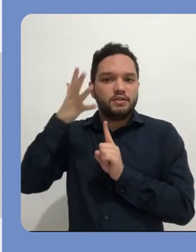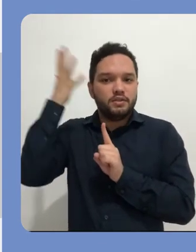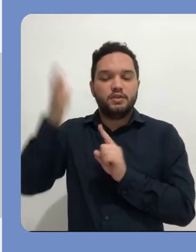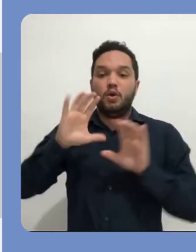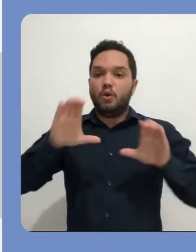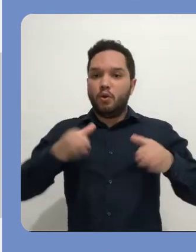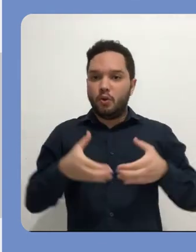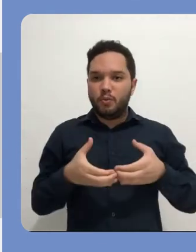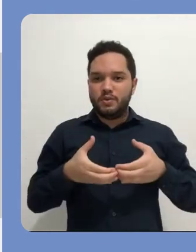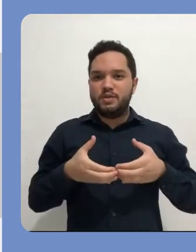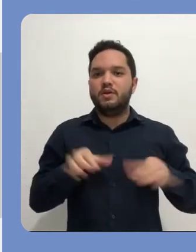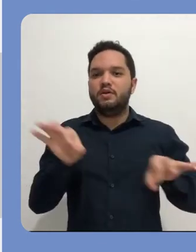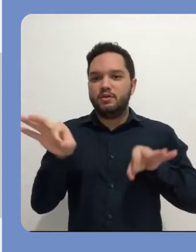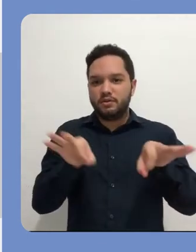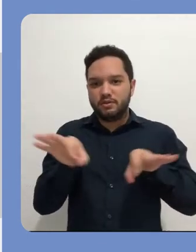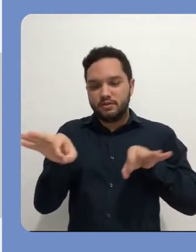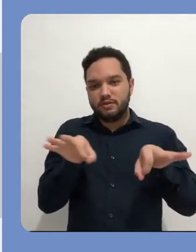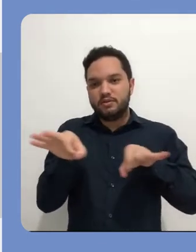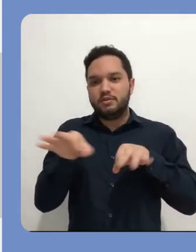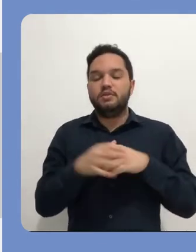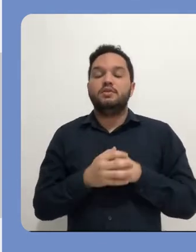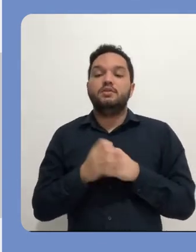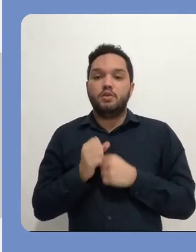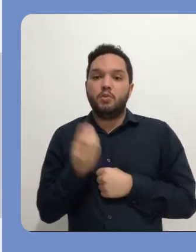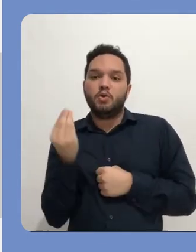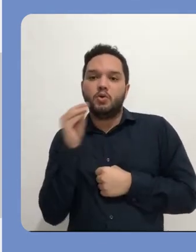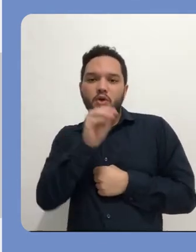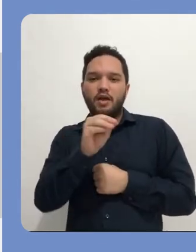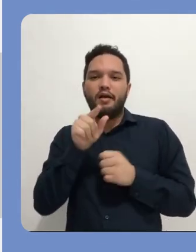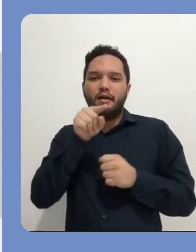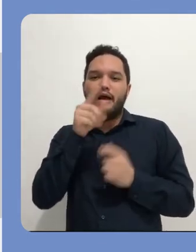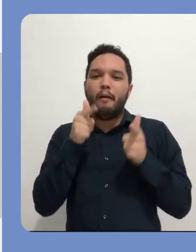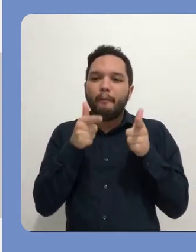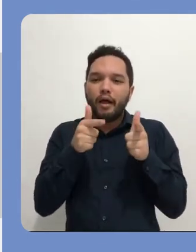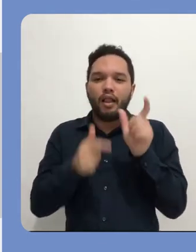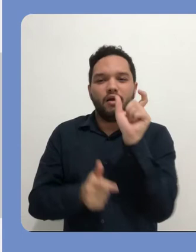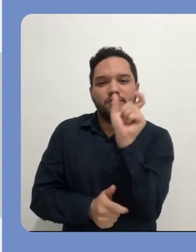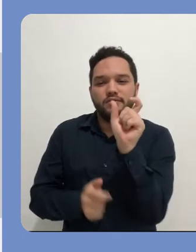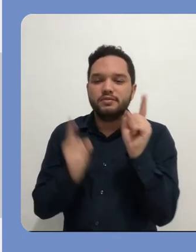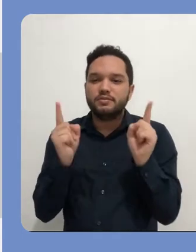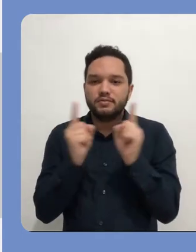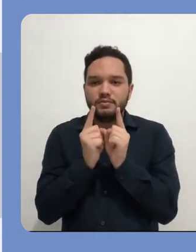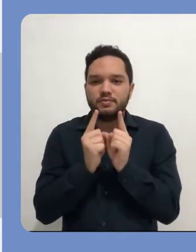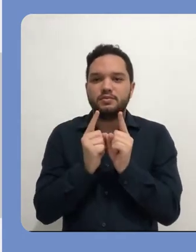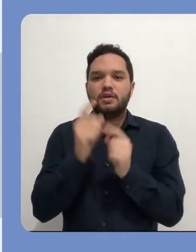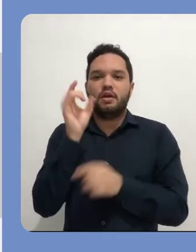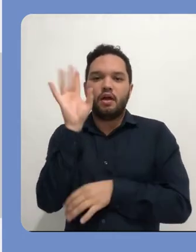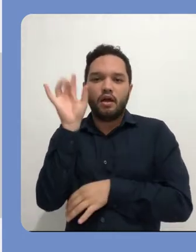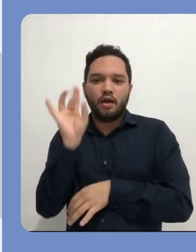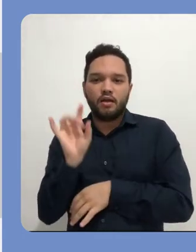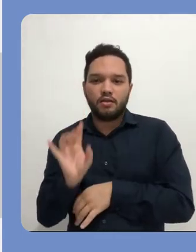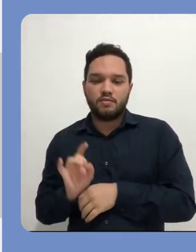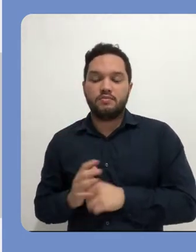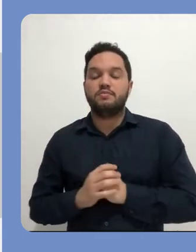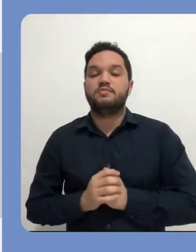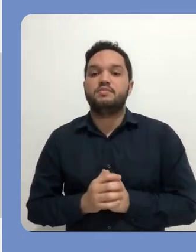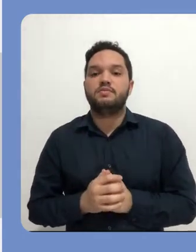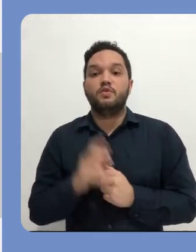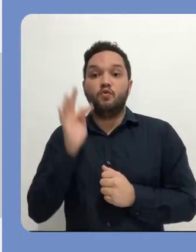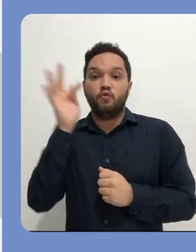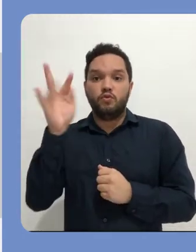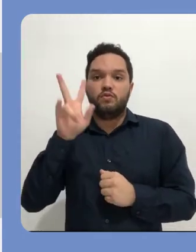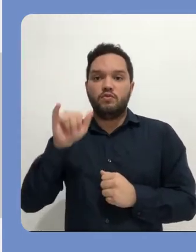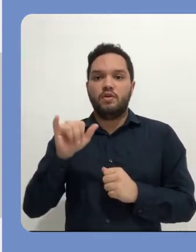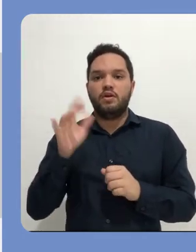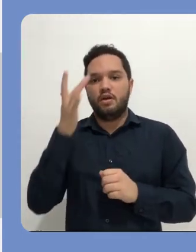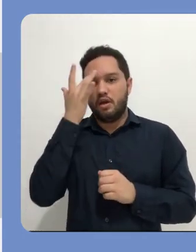moderador, palestrante, a comissão organizadora. Então, você pode dar apelidos para cada uma dessas categorias